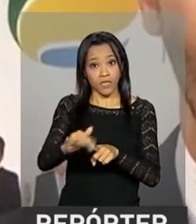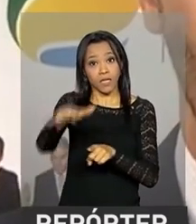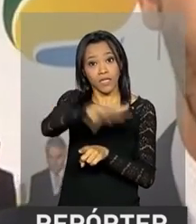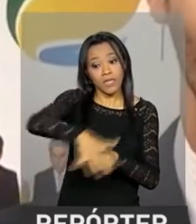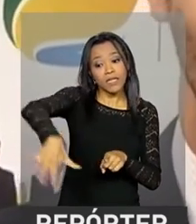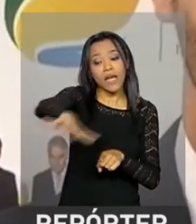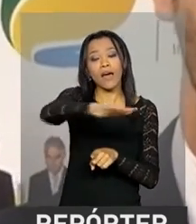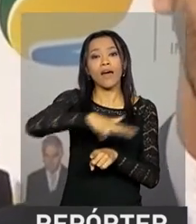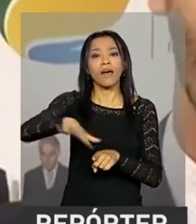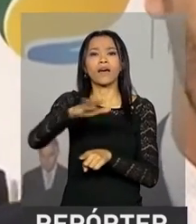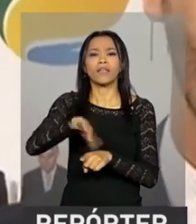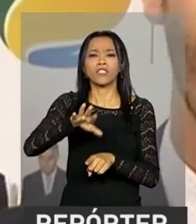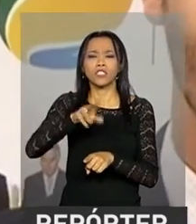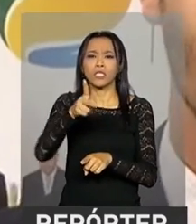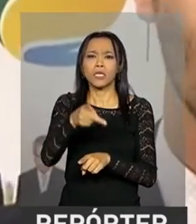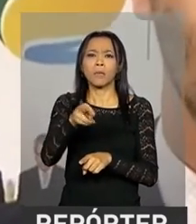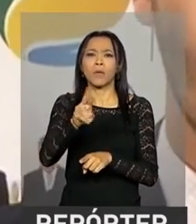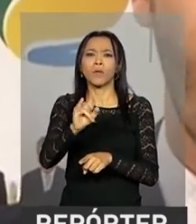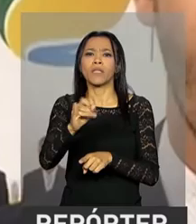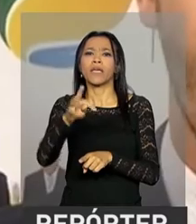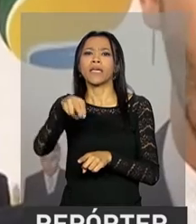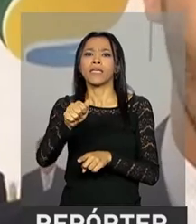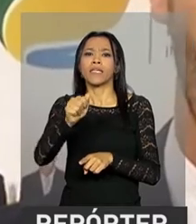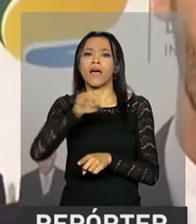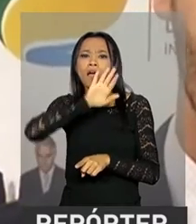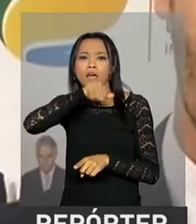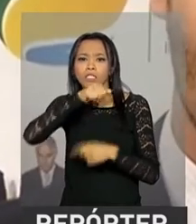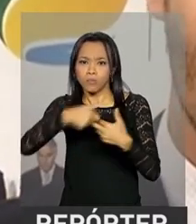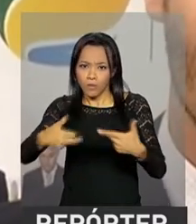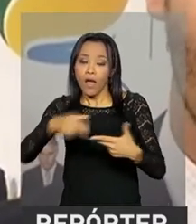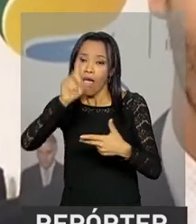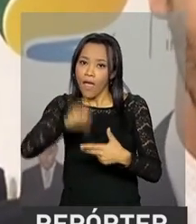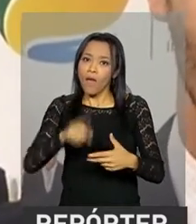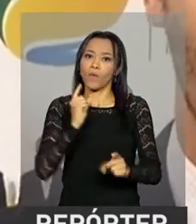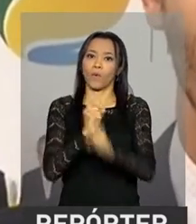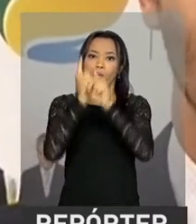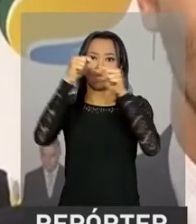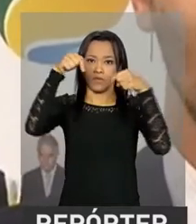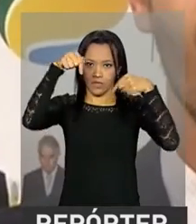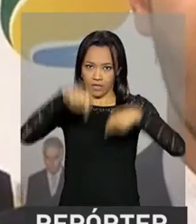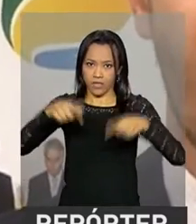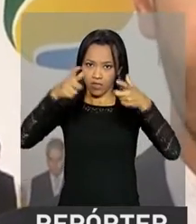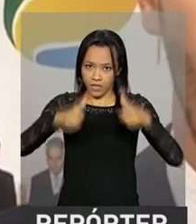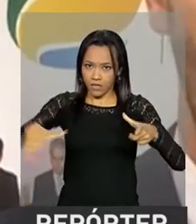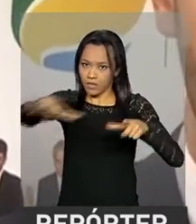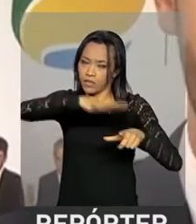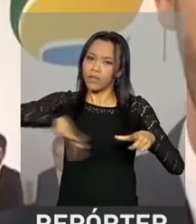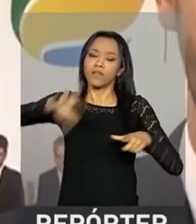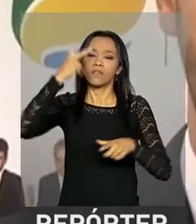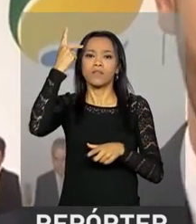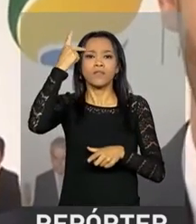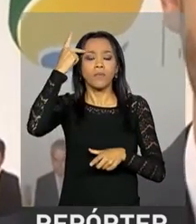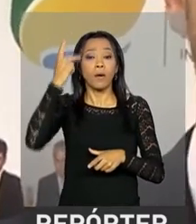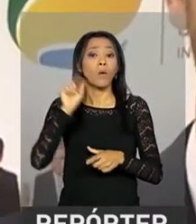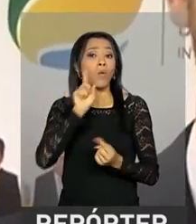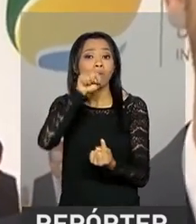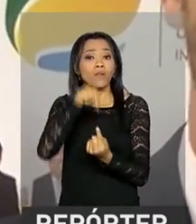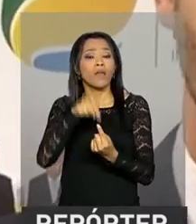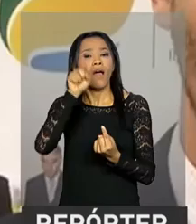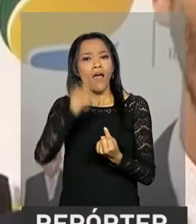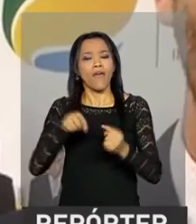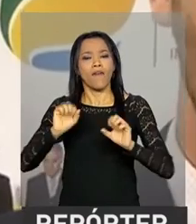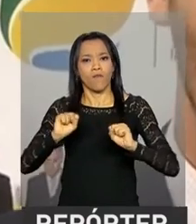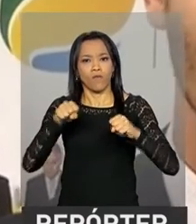animal o ex-ministro da agricultura sua escultura enquanto será que na sede da entidade na zona oeste da capital paulista a intenção é